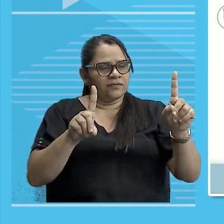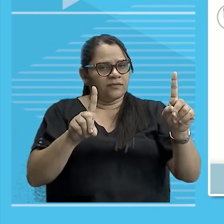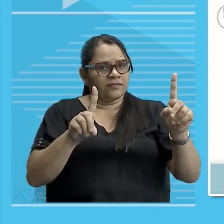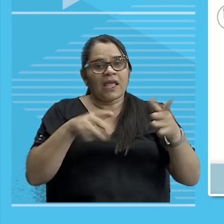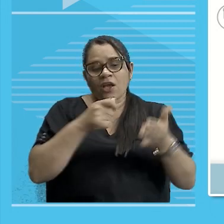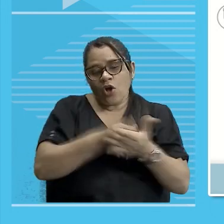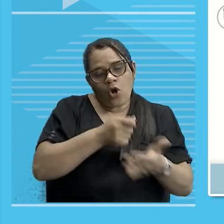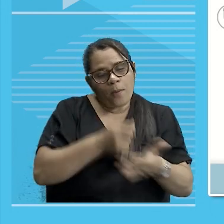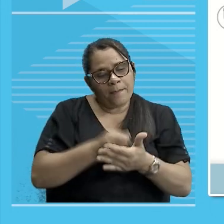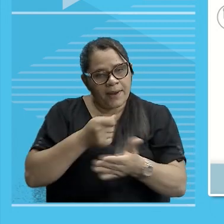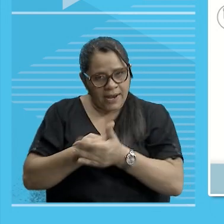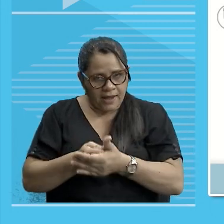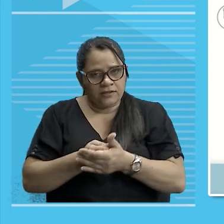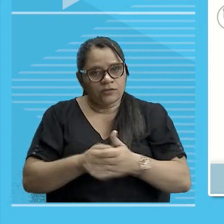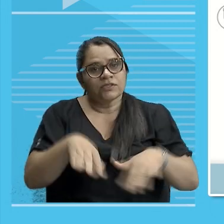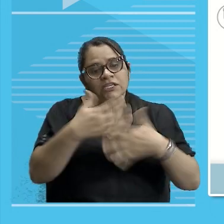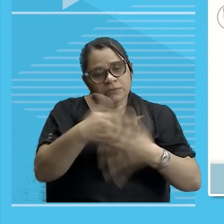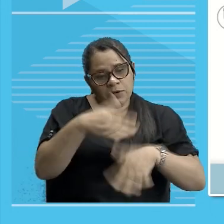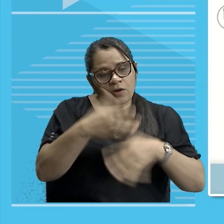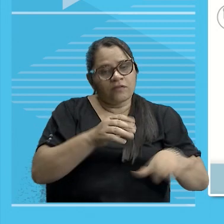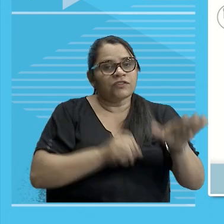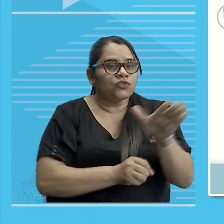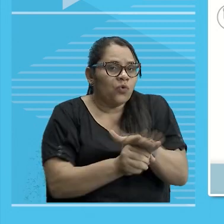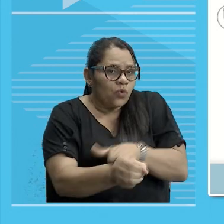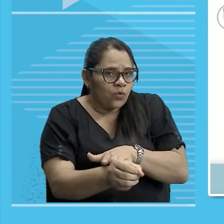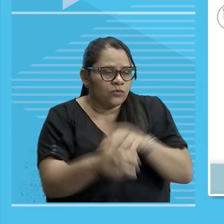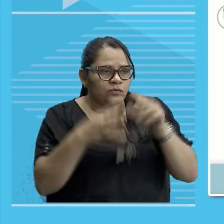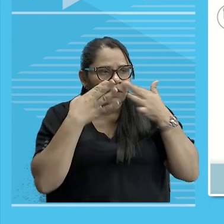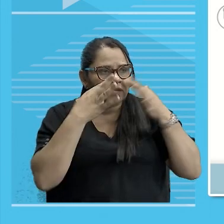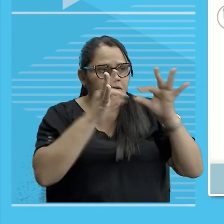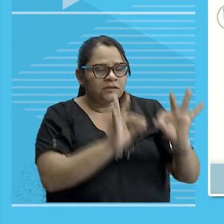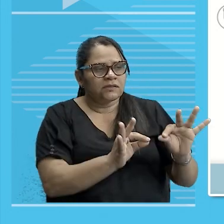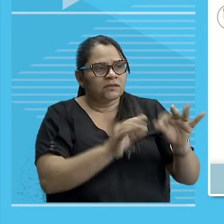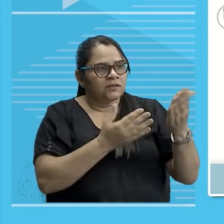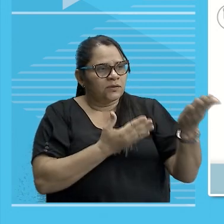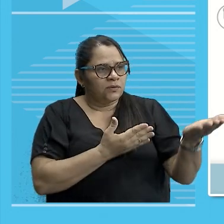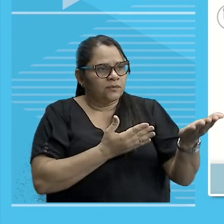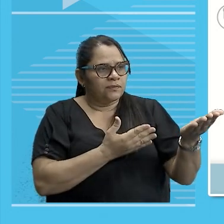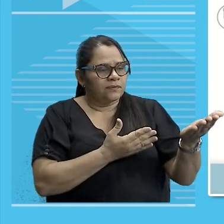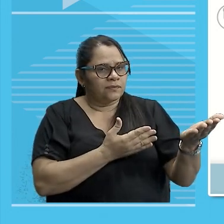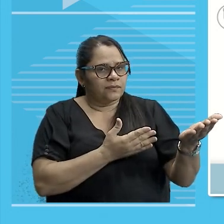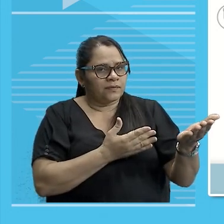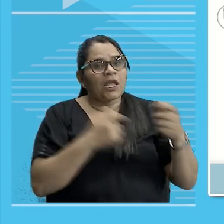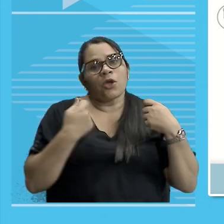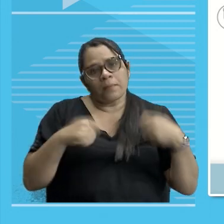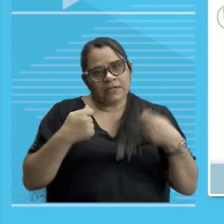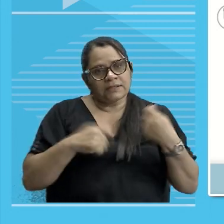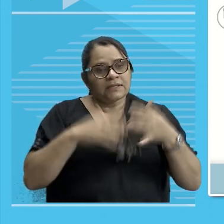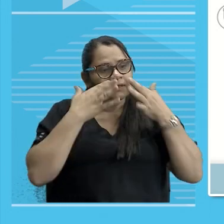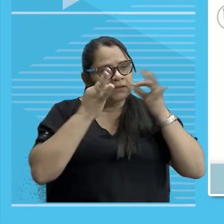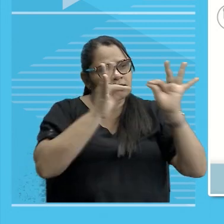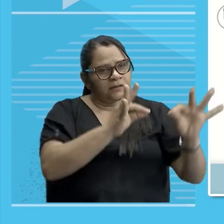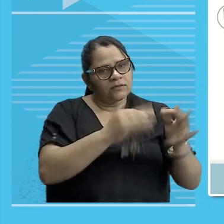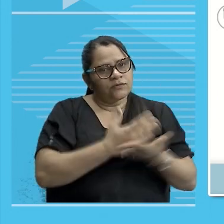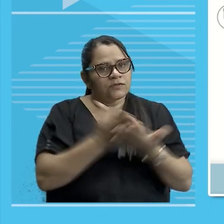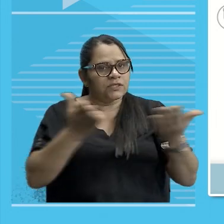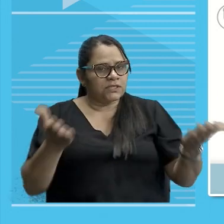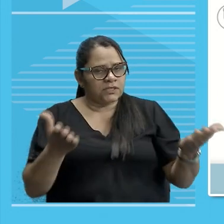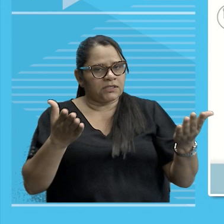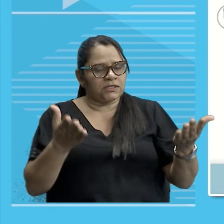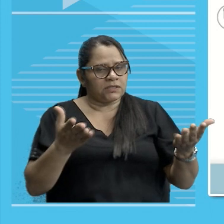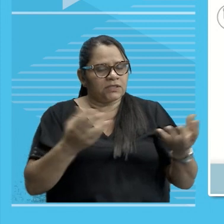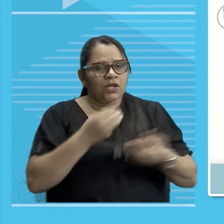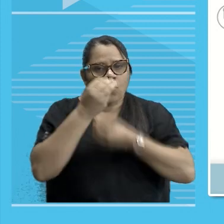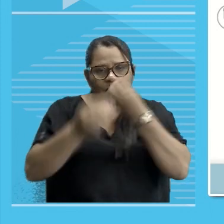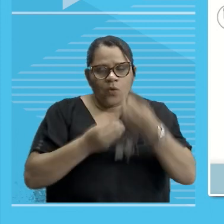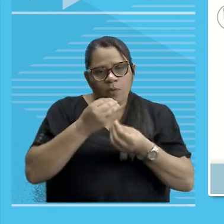em concurso público presta atenção que eu só quero uma atenção de vocês no seguinte para vocês